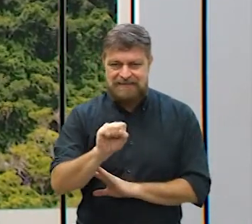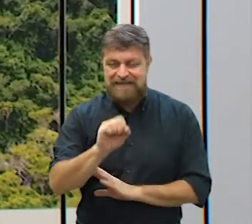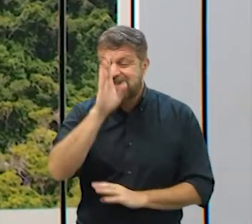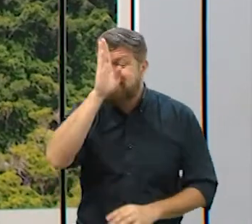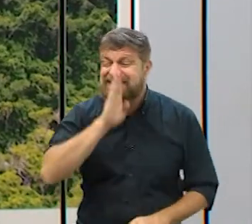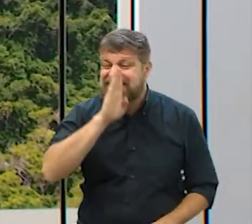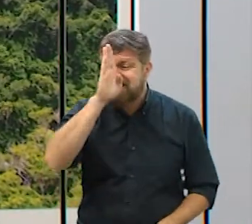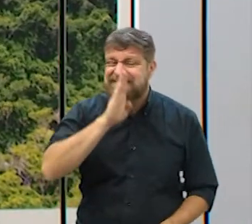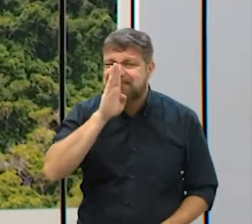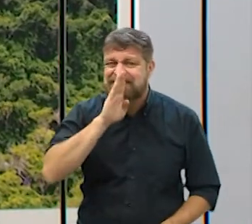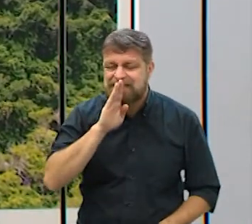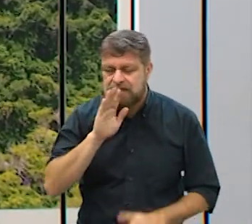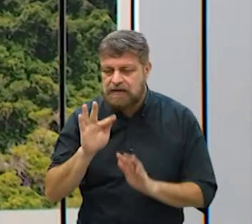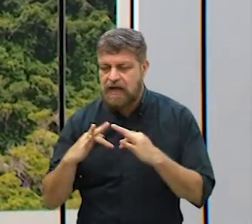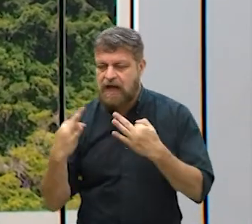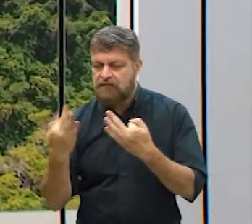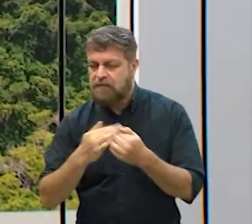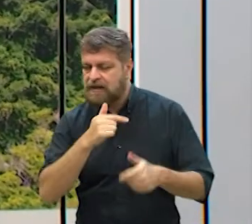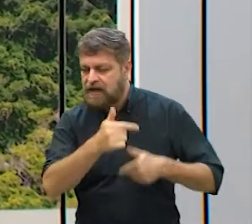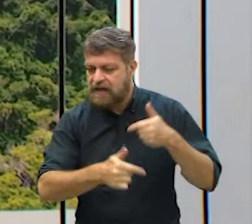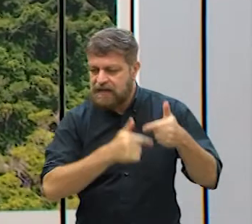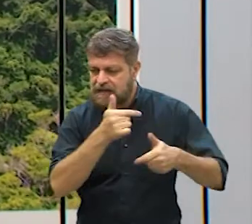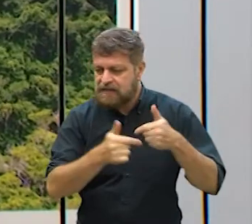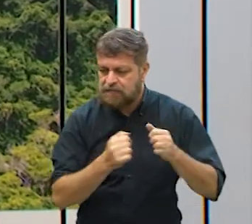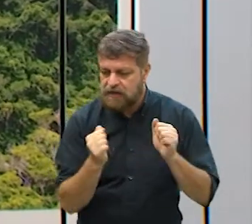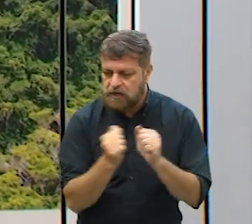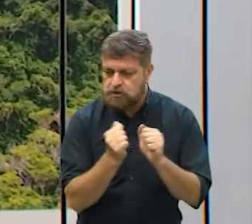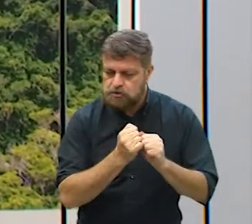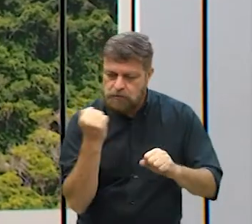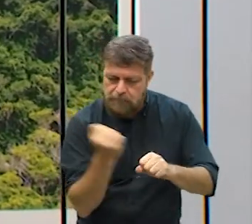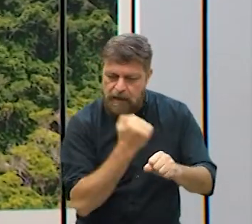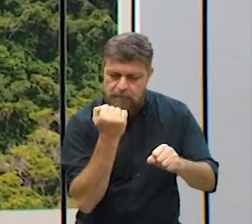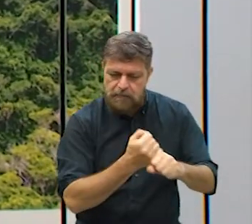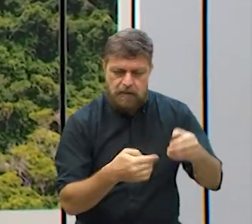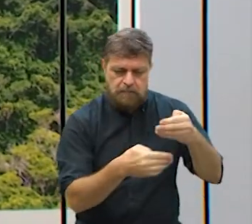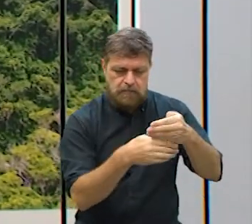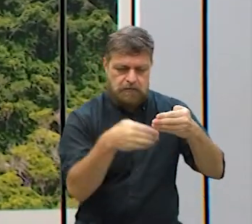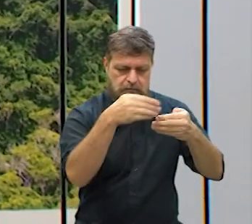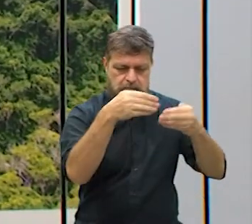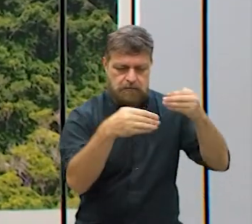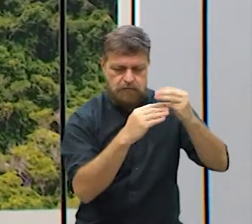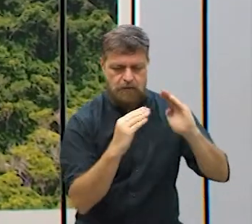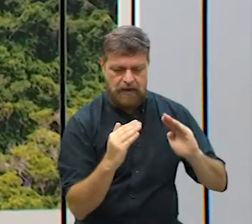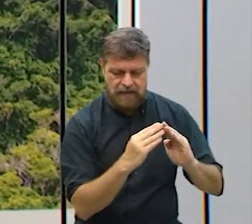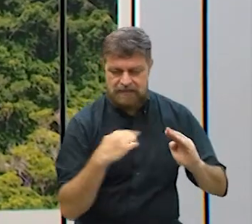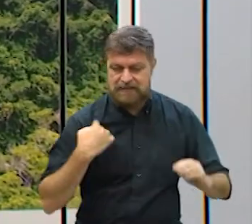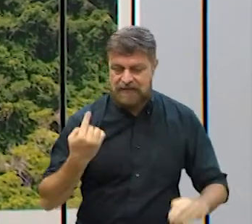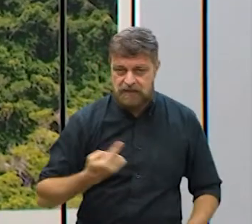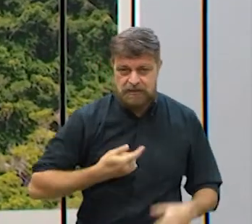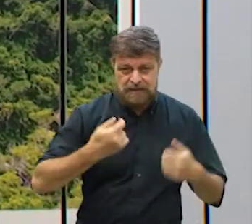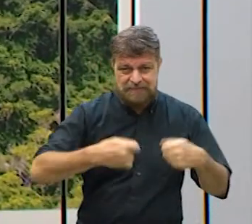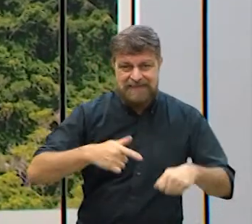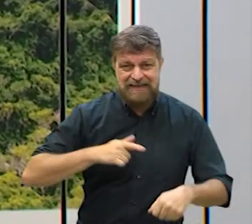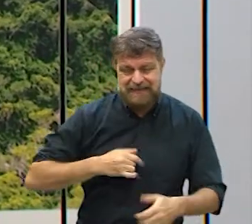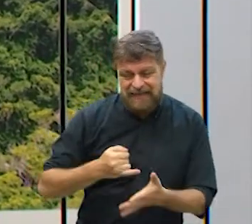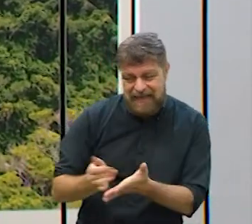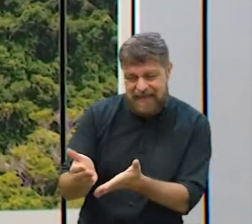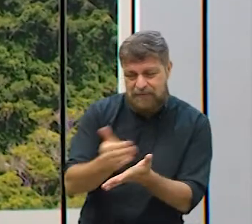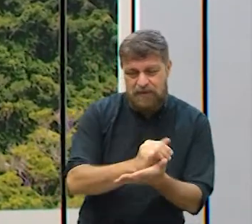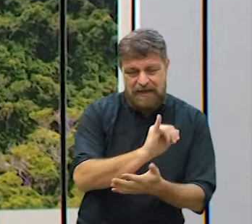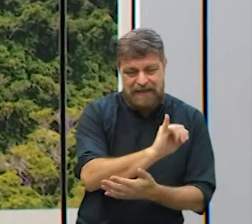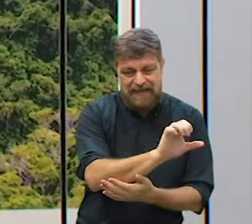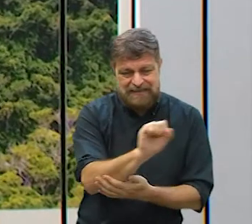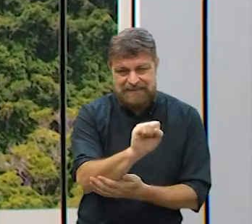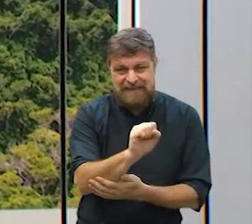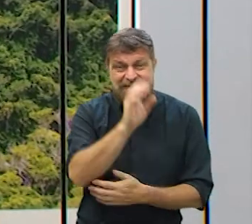famílias que trabalharem com mutirões para os imóveis. Nós precisamos ter isenção nos